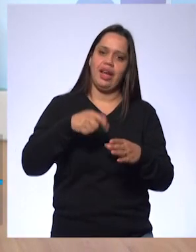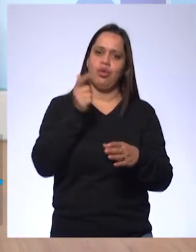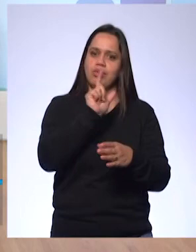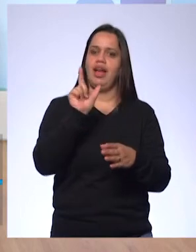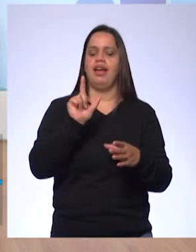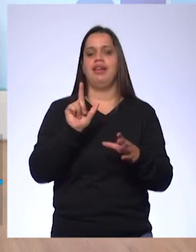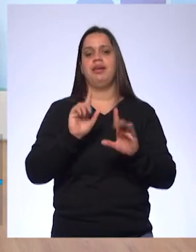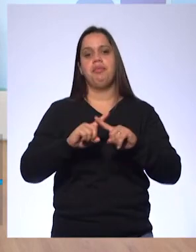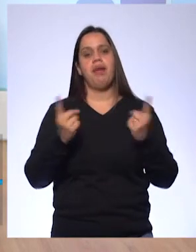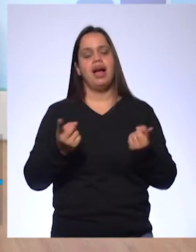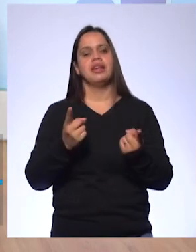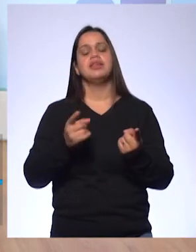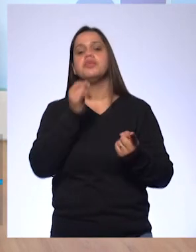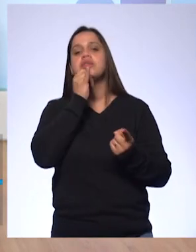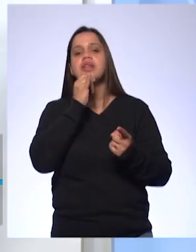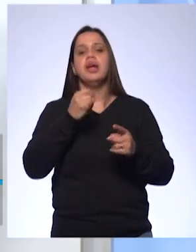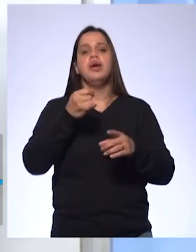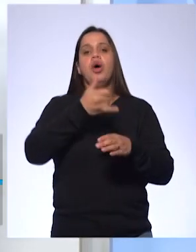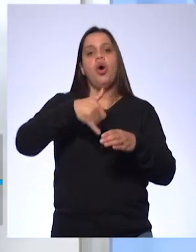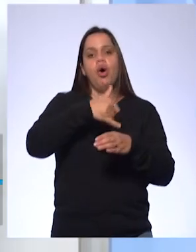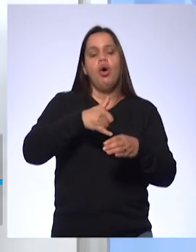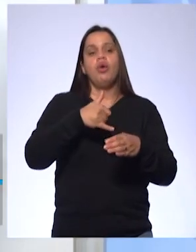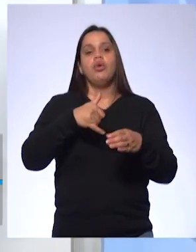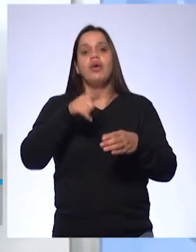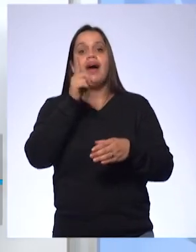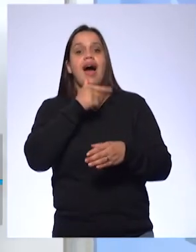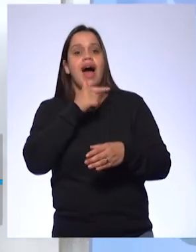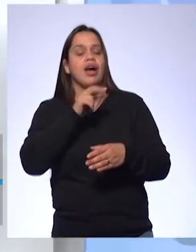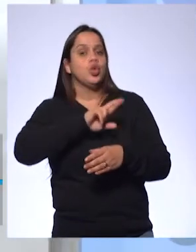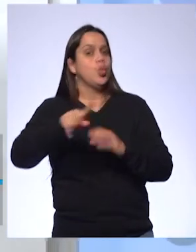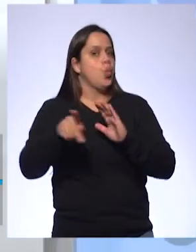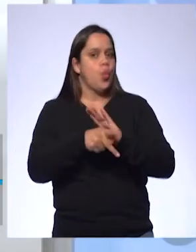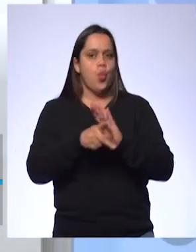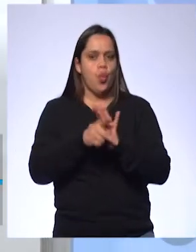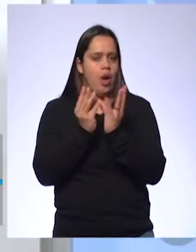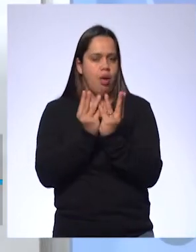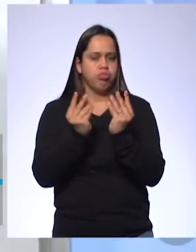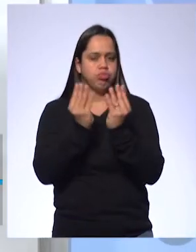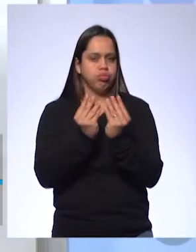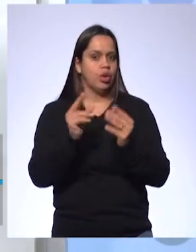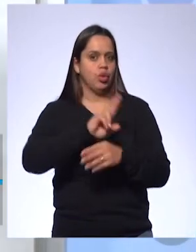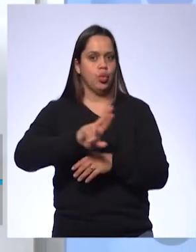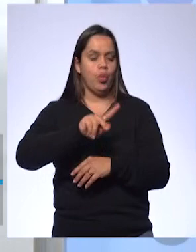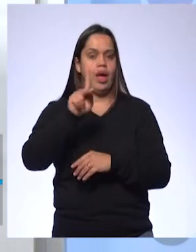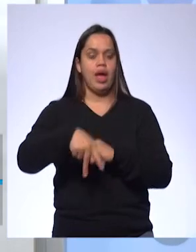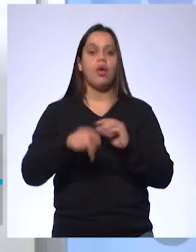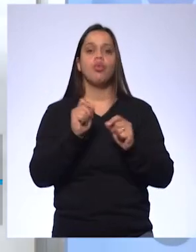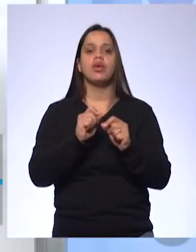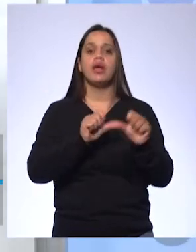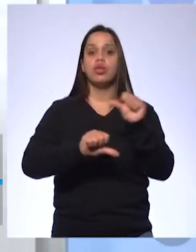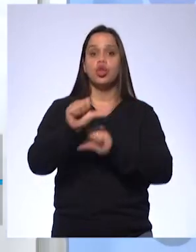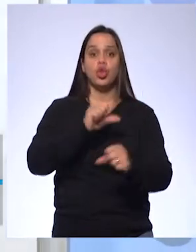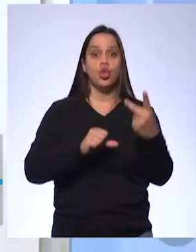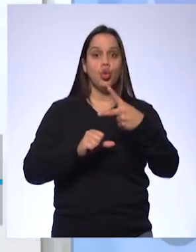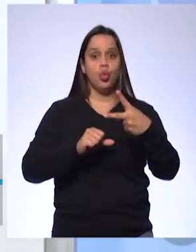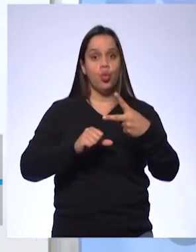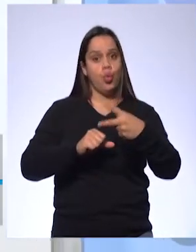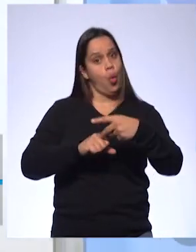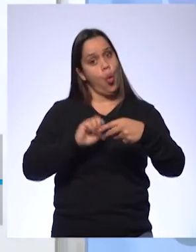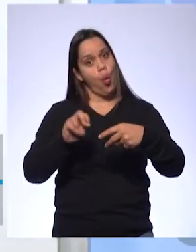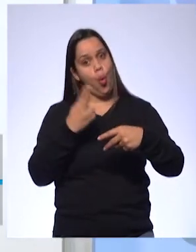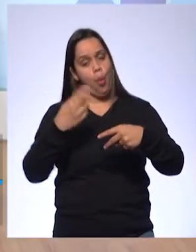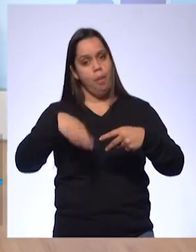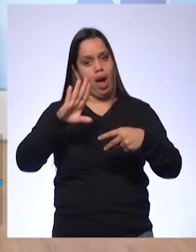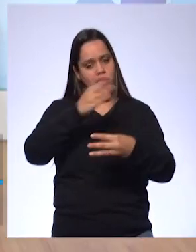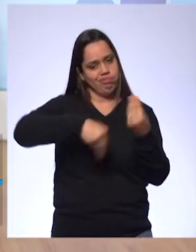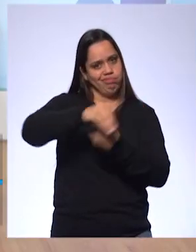mistura de óleo com água aqui, que é uma mistura não homogênea. Ela é heterogênea. Olha só, está aqui nesse